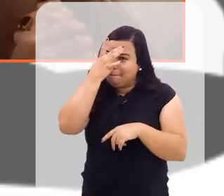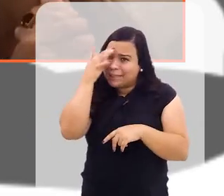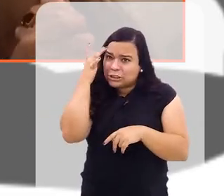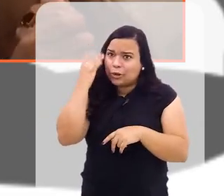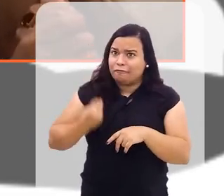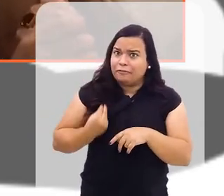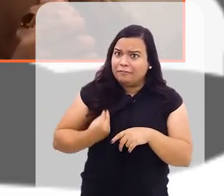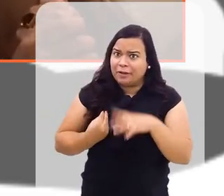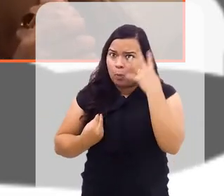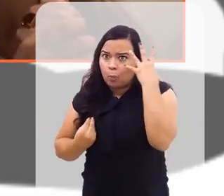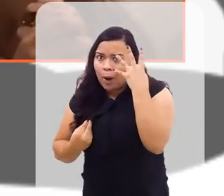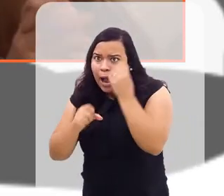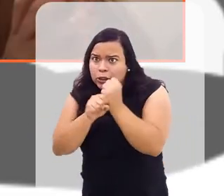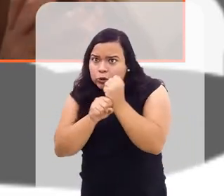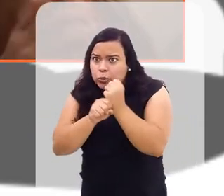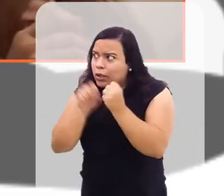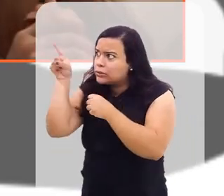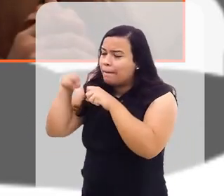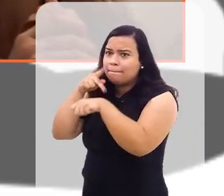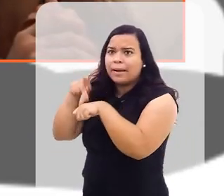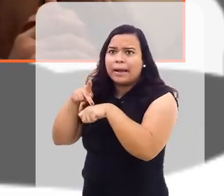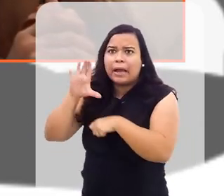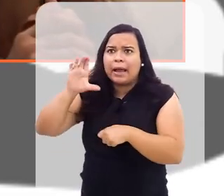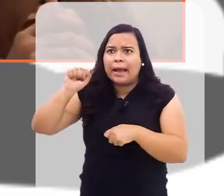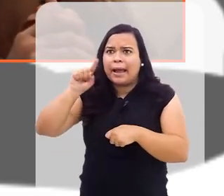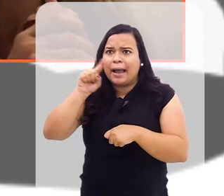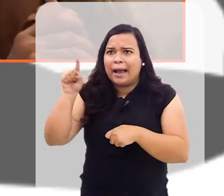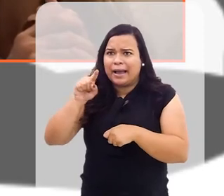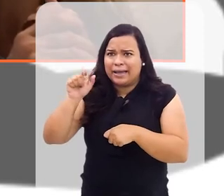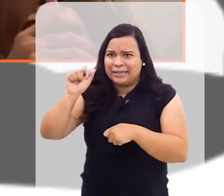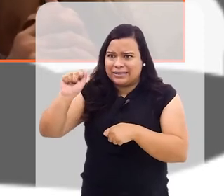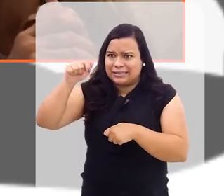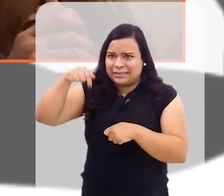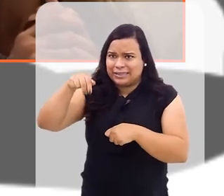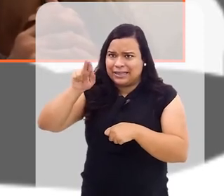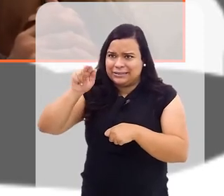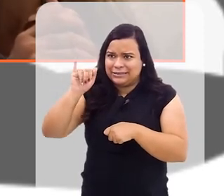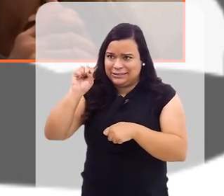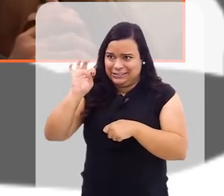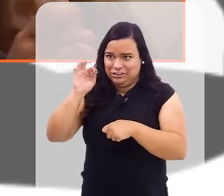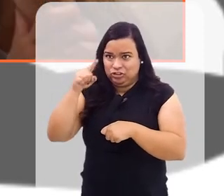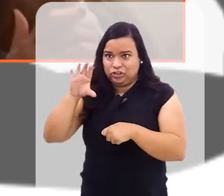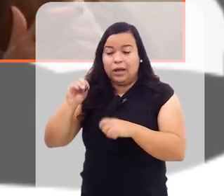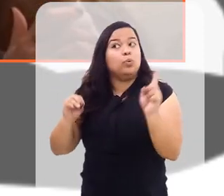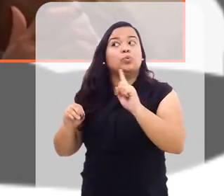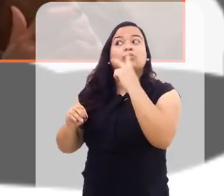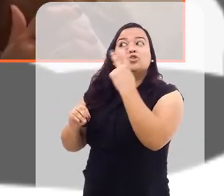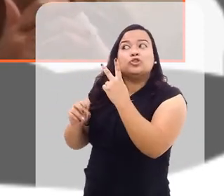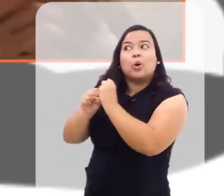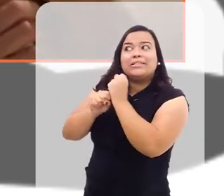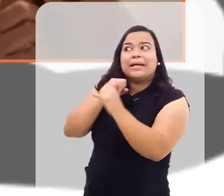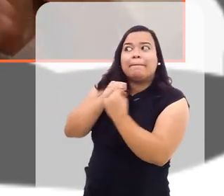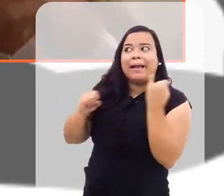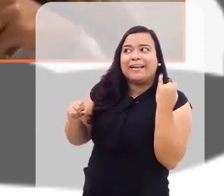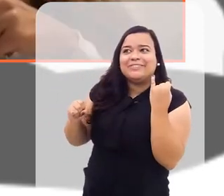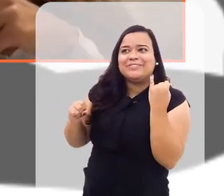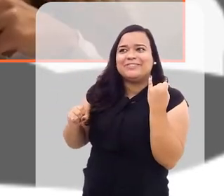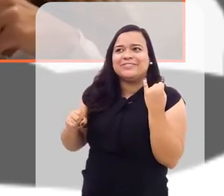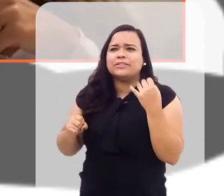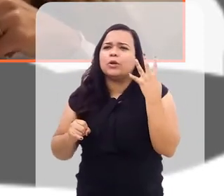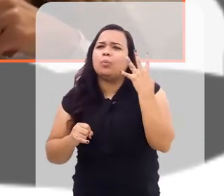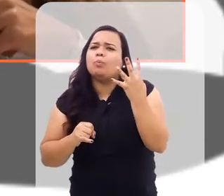4 anos no Cazaquistão, ainda você é a pioneira. 2 anos e meio, 2 anos e meio. Pois é, 2 anos e meio. Então, eu confundi. Você